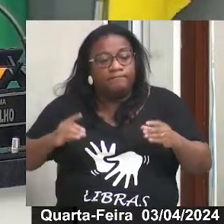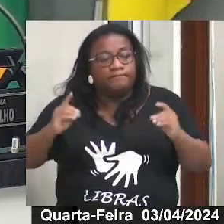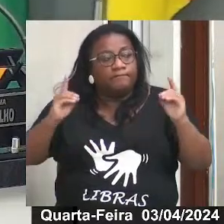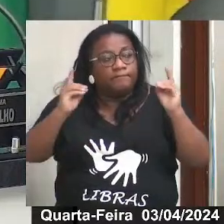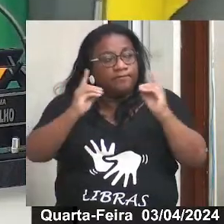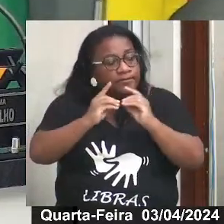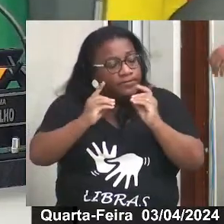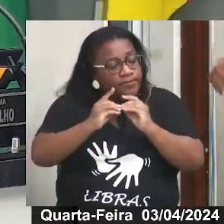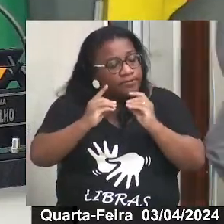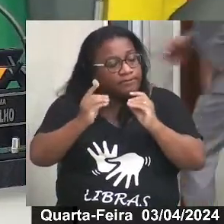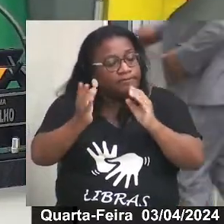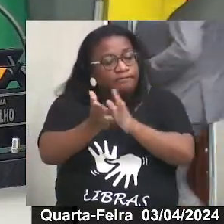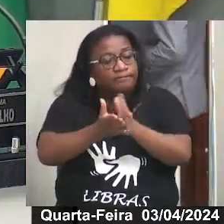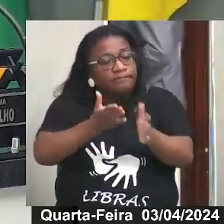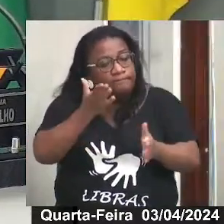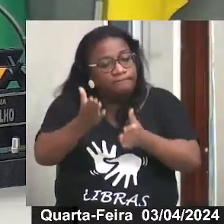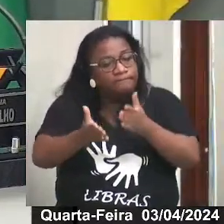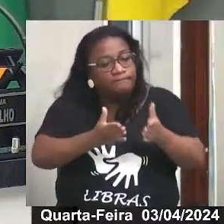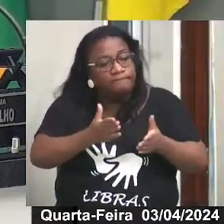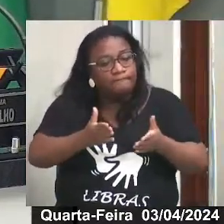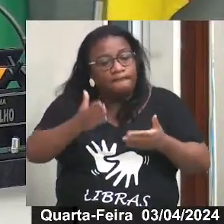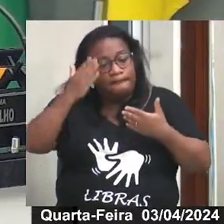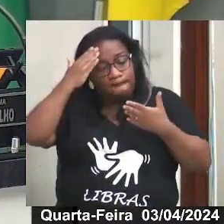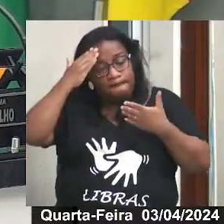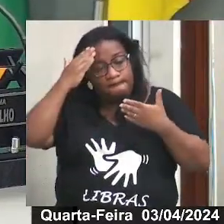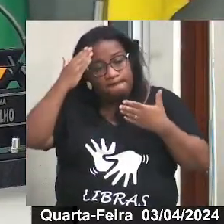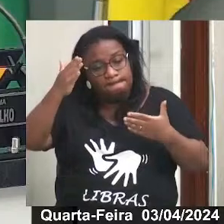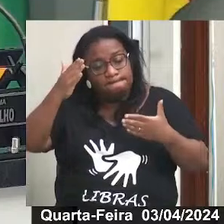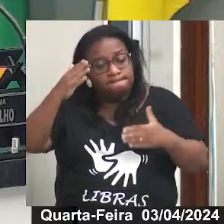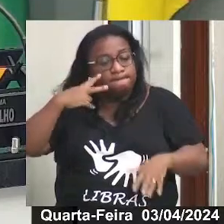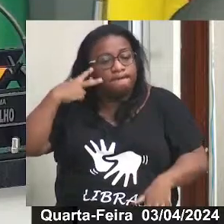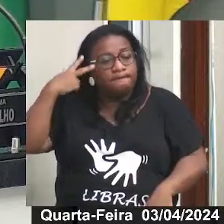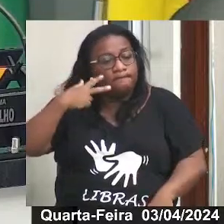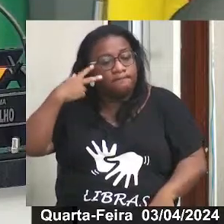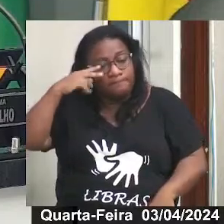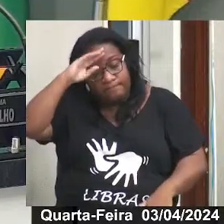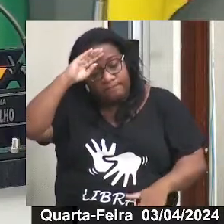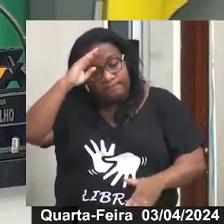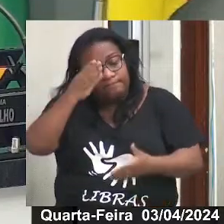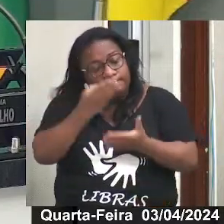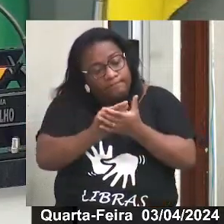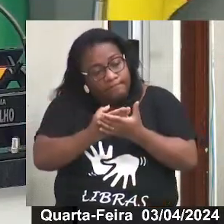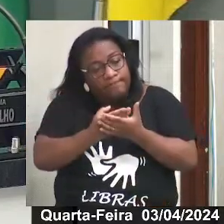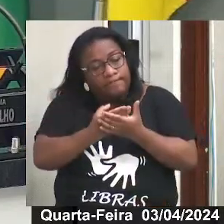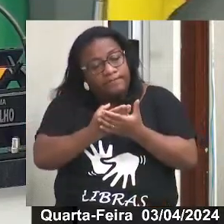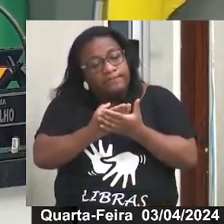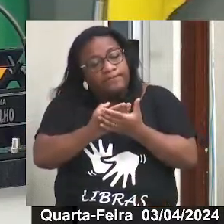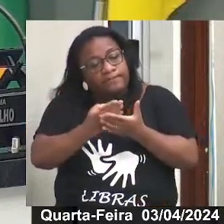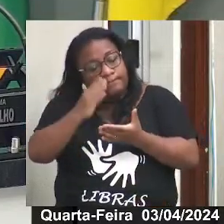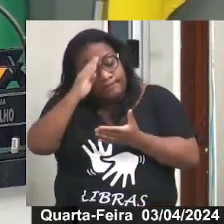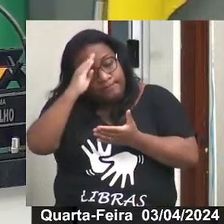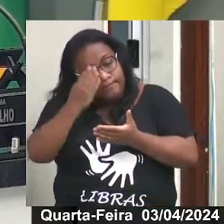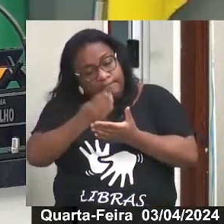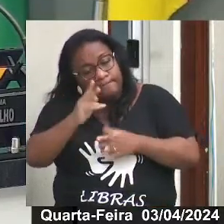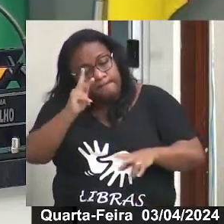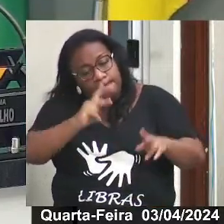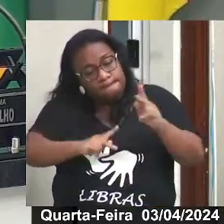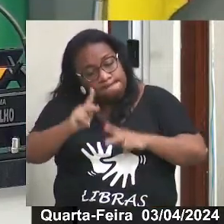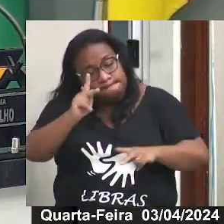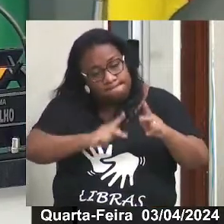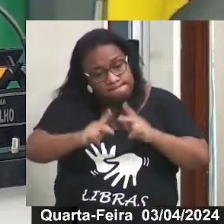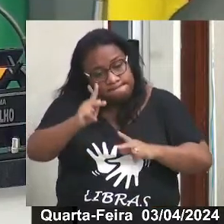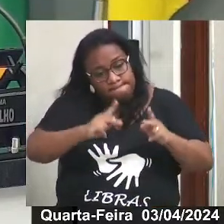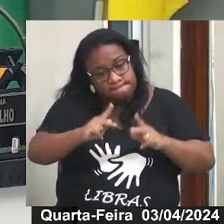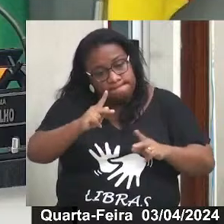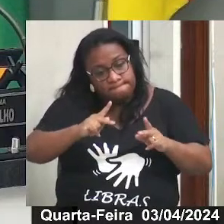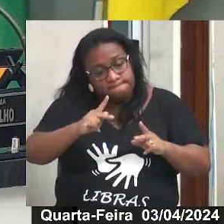atendido esse projeto maravilhoso que o senhor trouxe para a cidade. Meu muito obrigado também aos vereadores que acreditaram nesse projeto. Muito obrigado à população. E